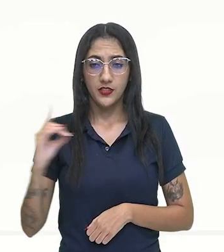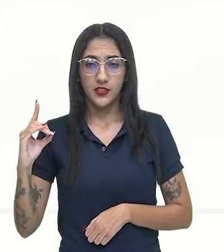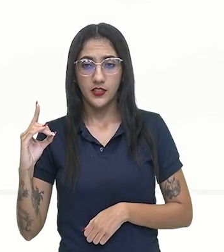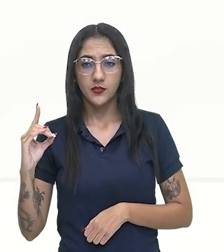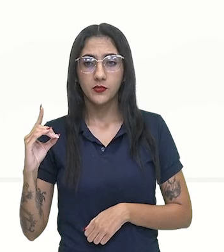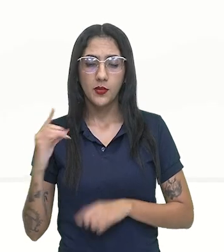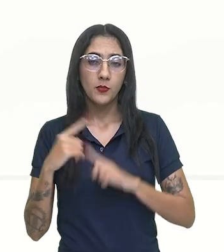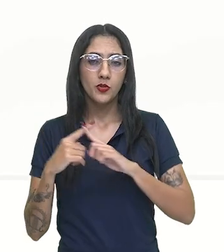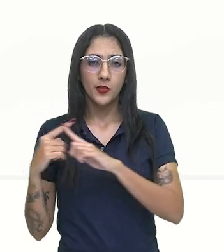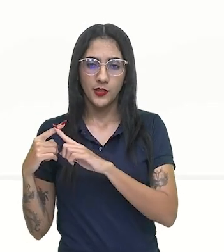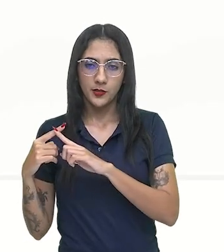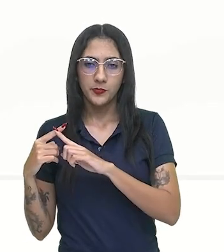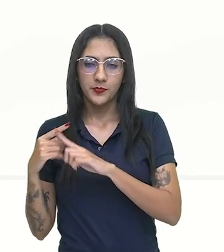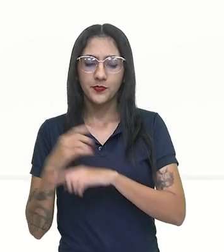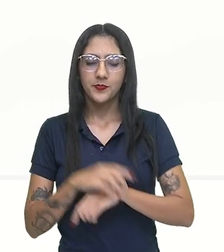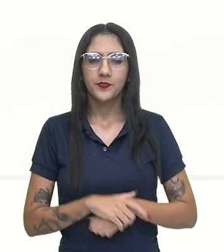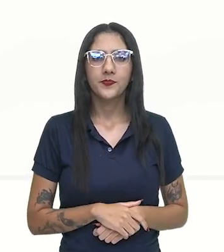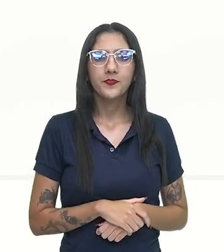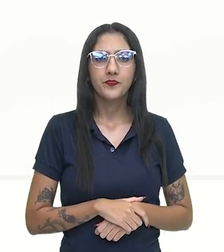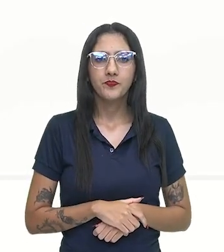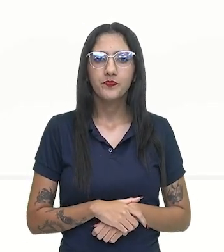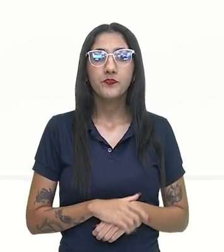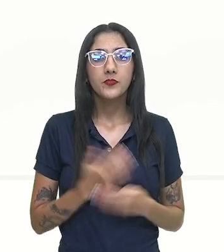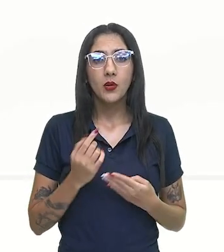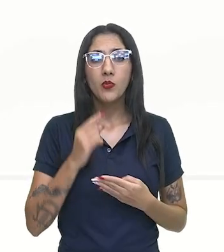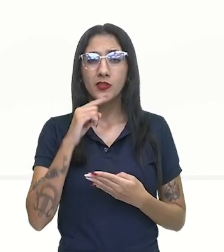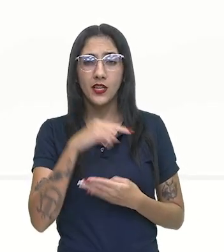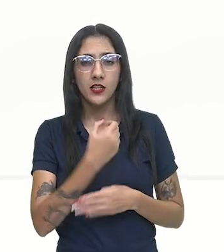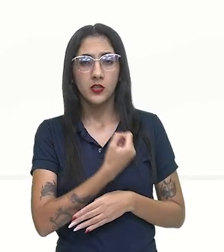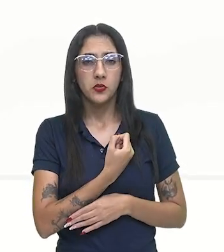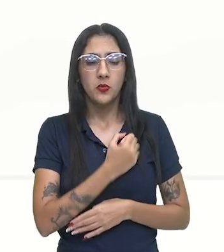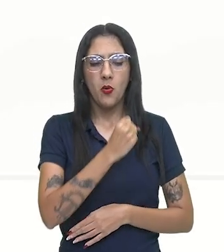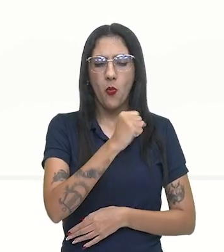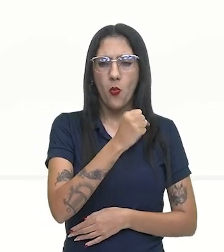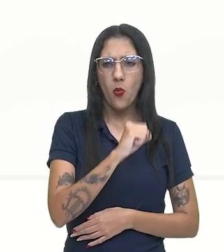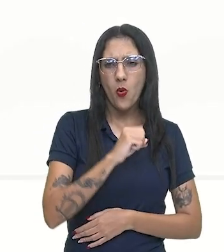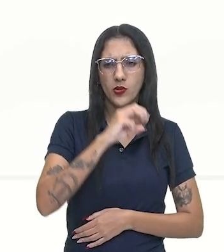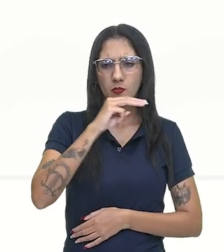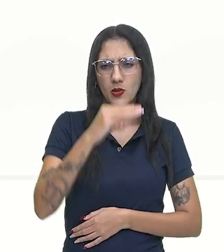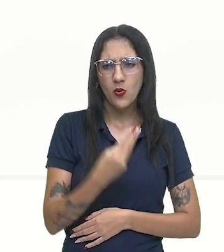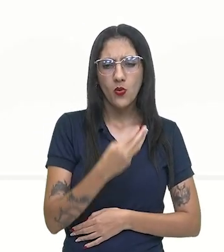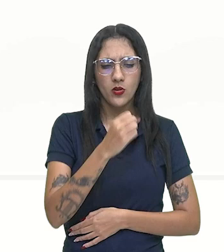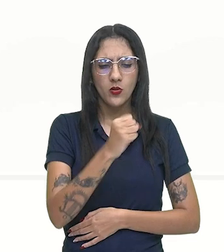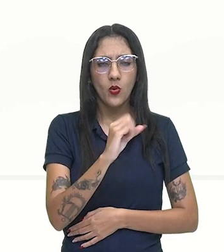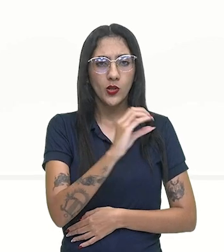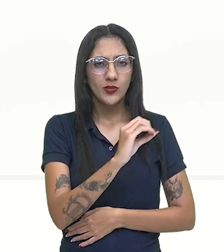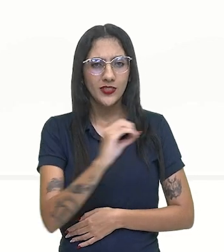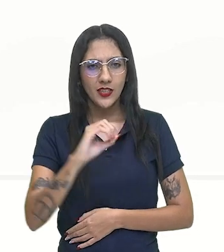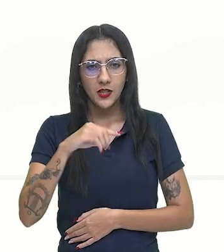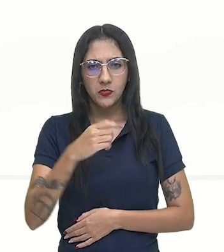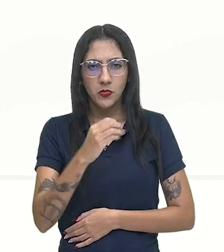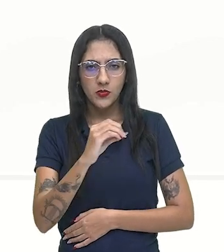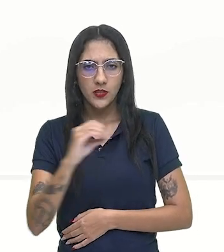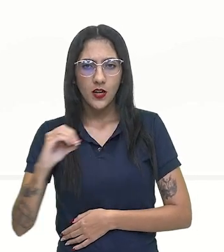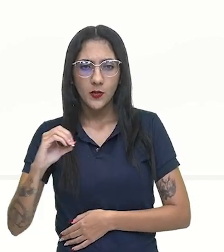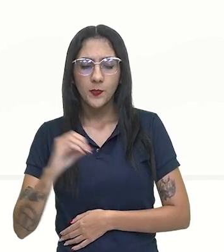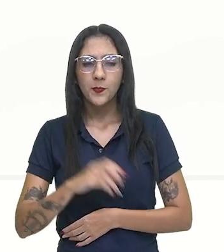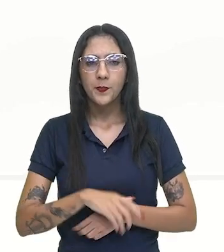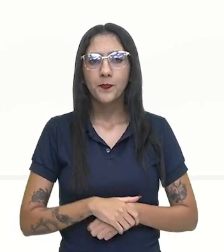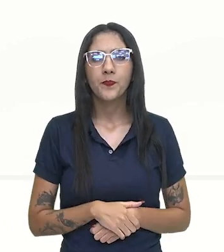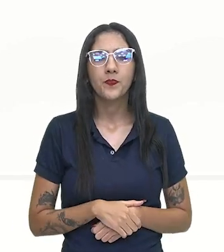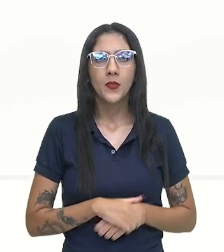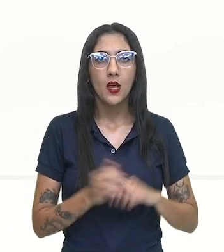por 1.000. Então esses 8.800.000 metros cúbicos, a gente vai